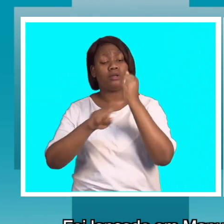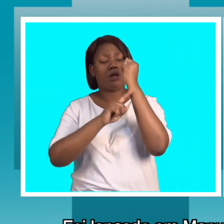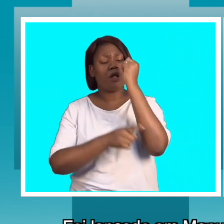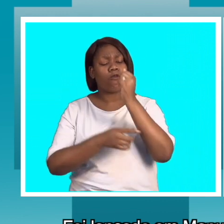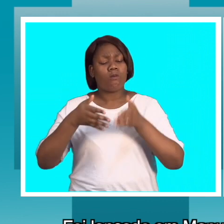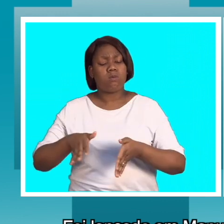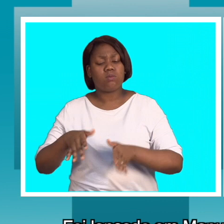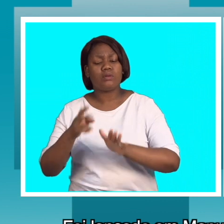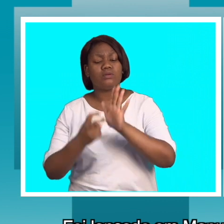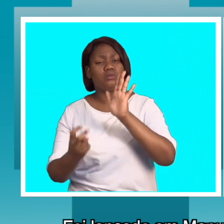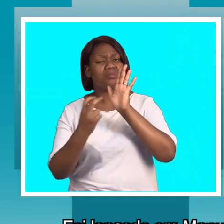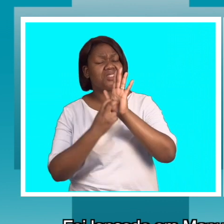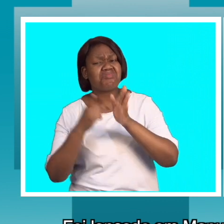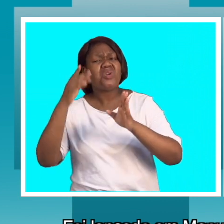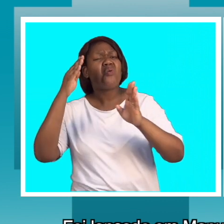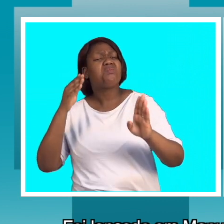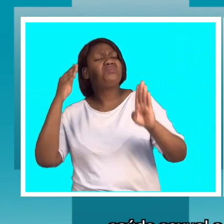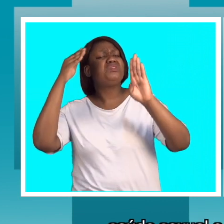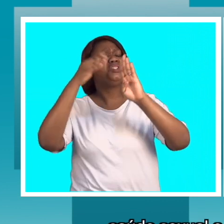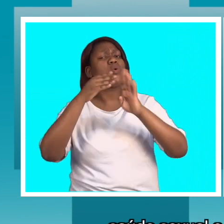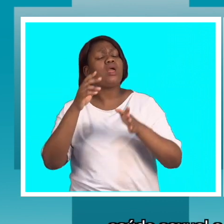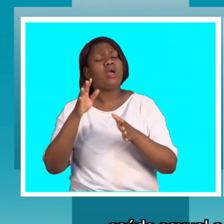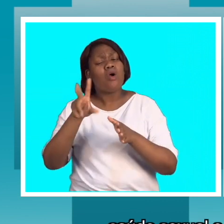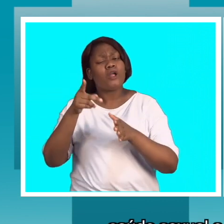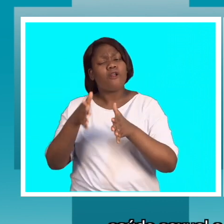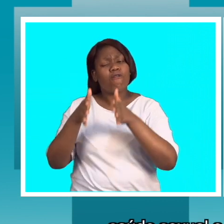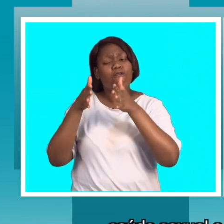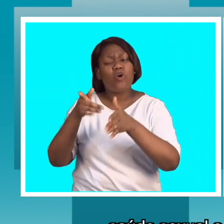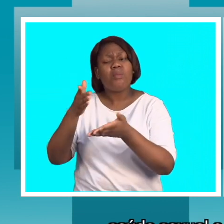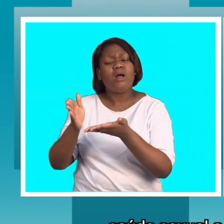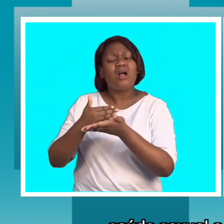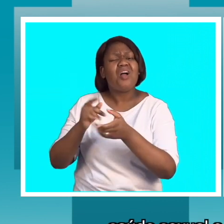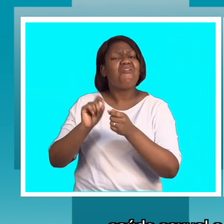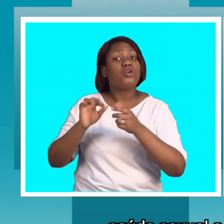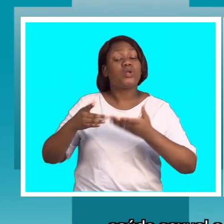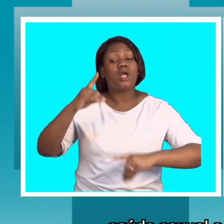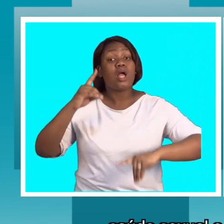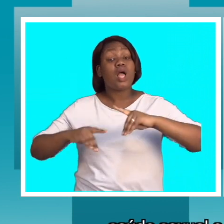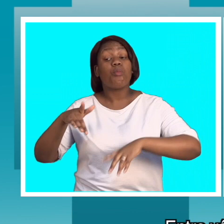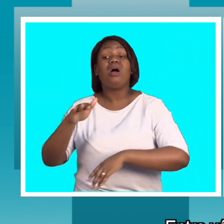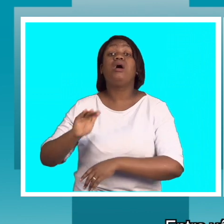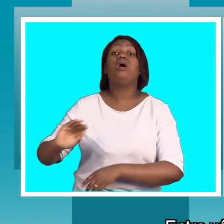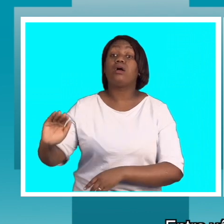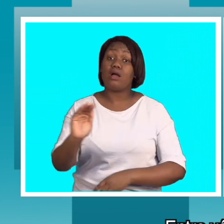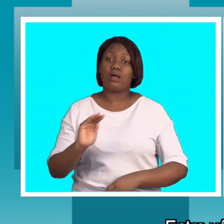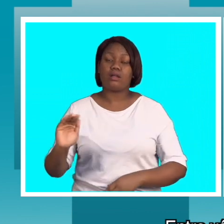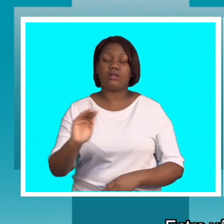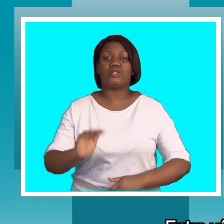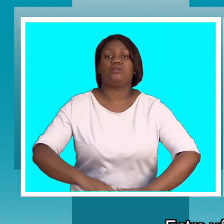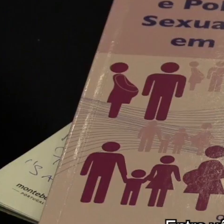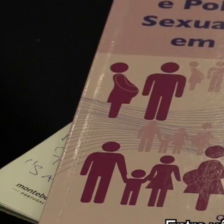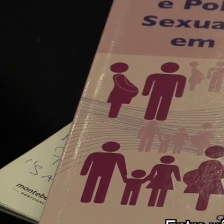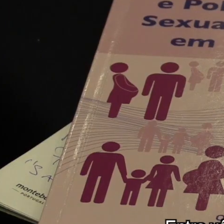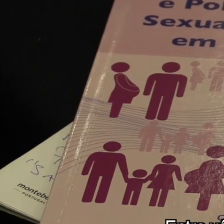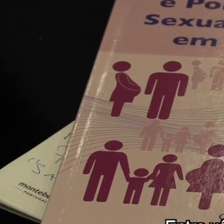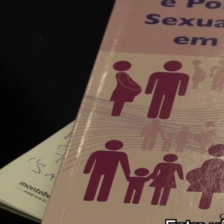realizadas na área de planeamento familiar, saúde sexual e reprodutiva em Moçambique. Entre vários objetivos,